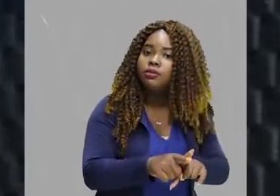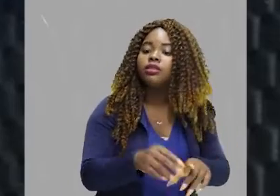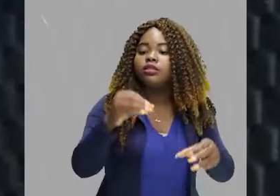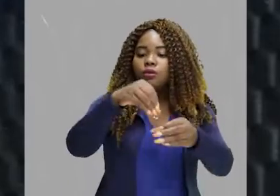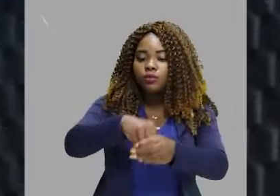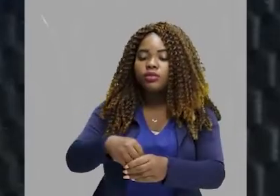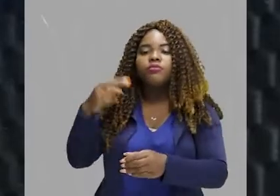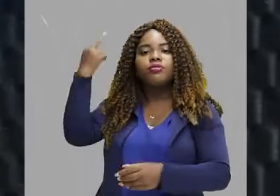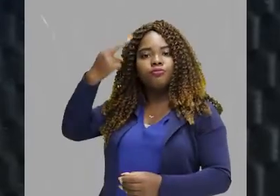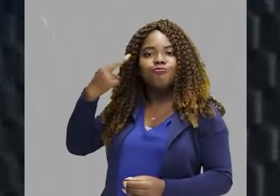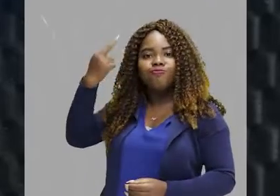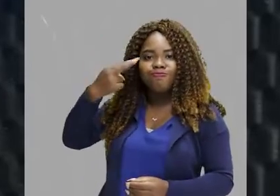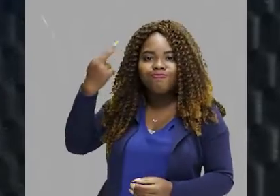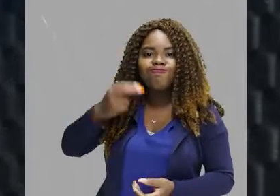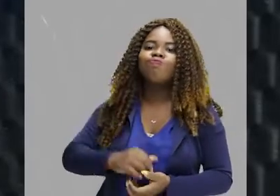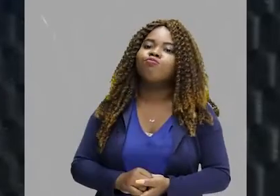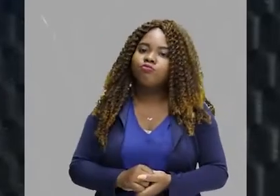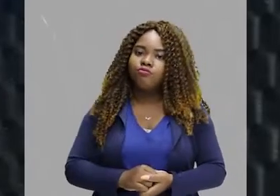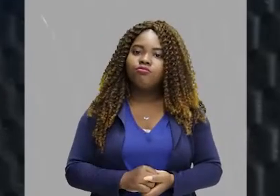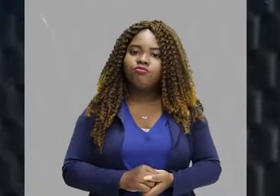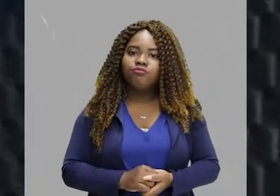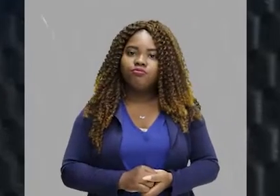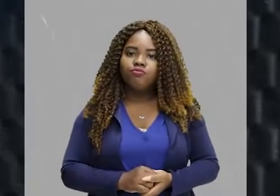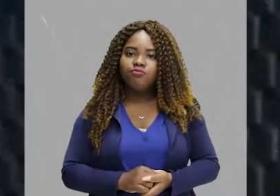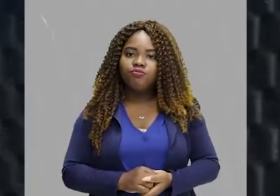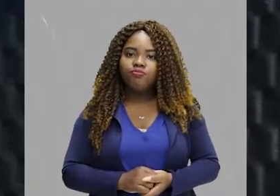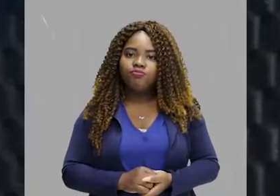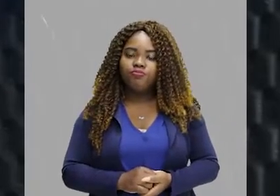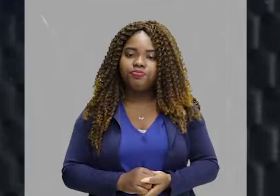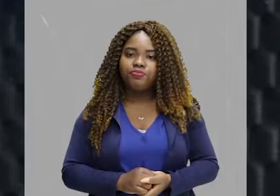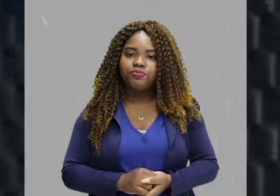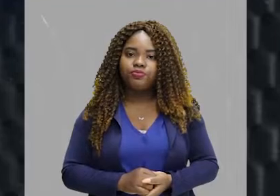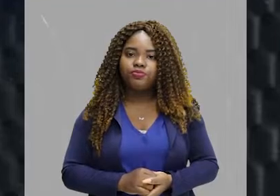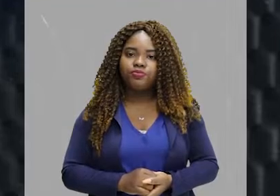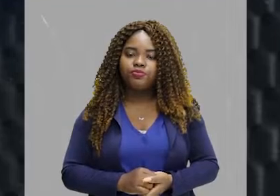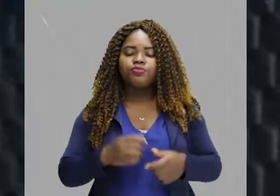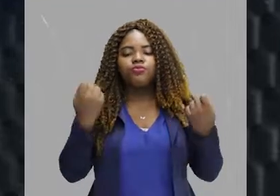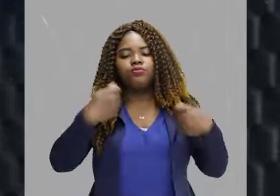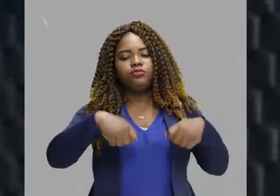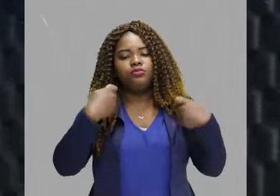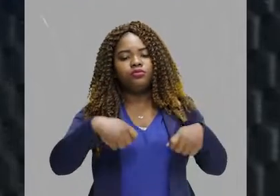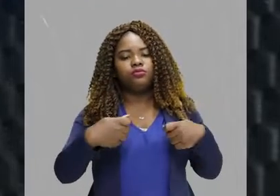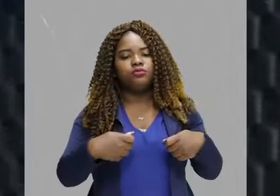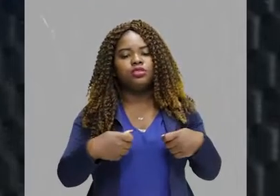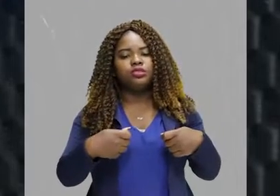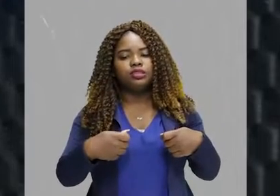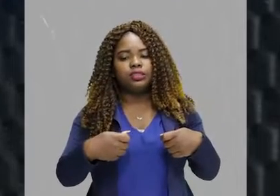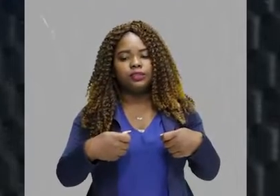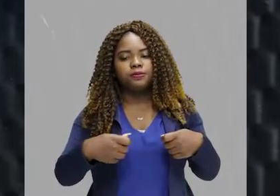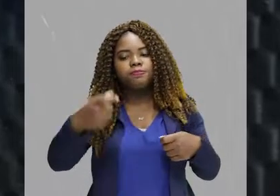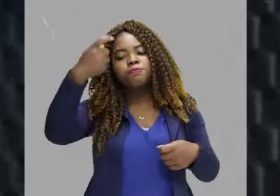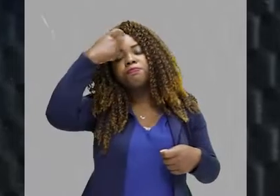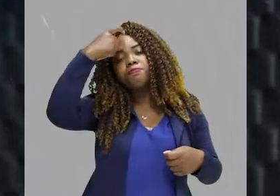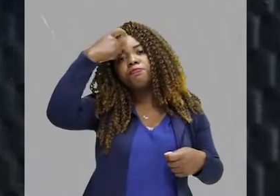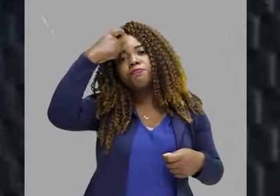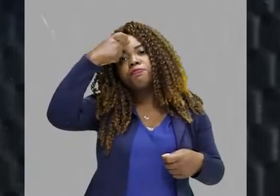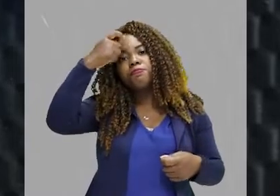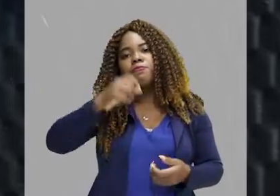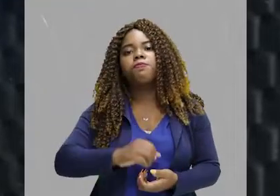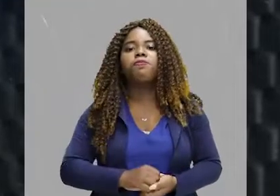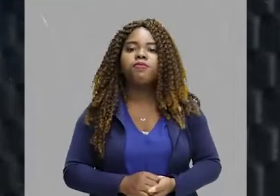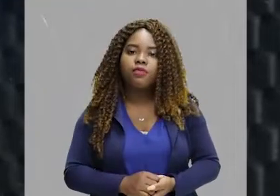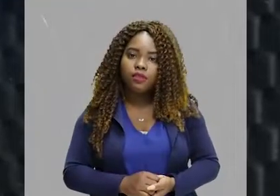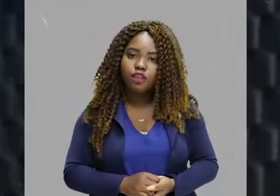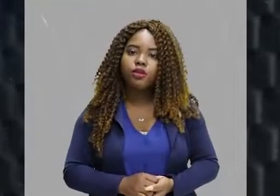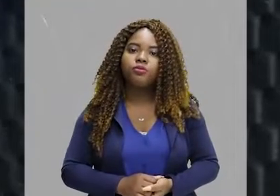dessa esgotabilidade ou dessa finitude dos recursos naturais que a gente precisa estar atento e agir de maneira